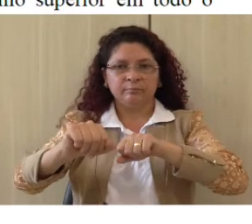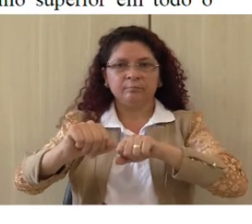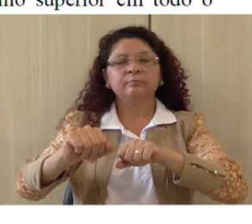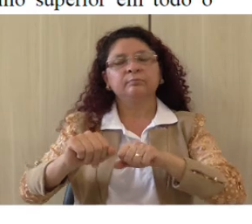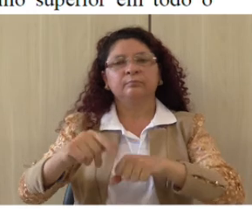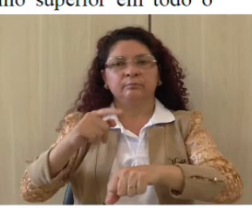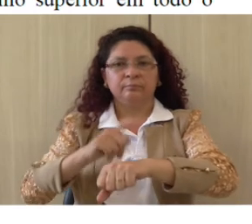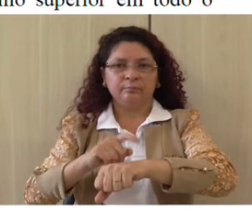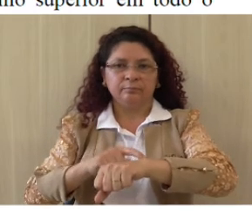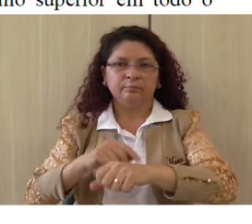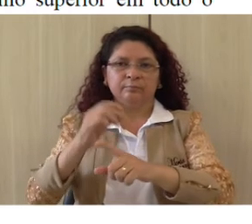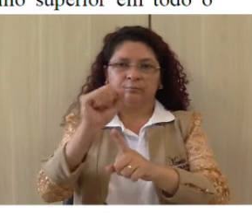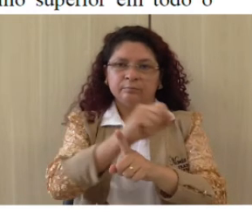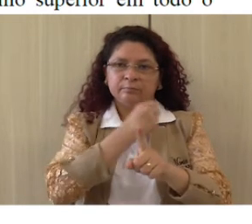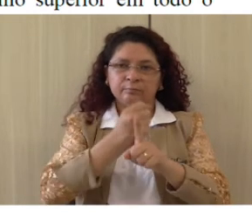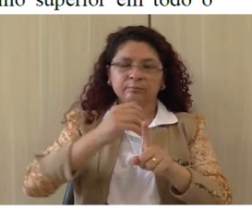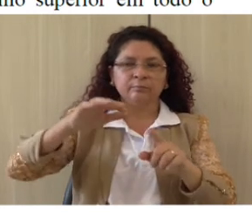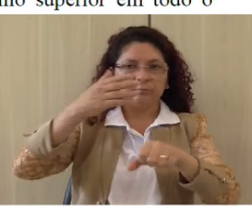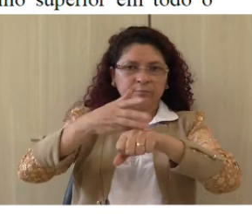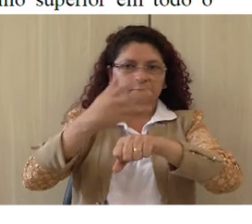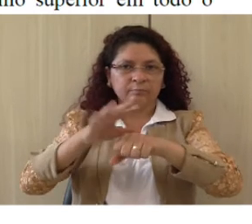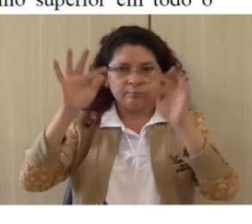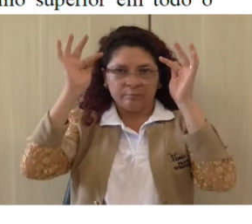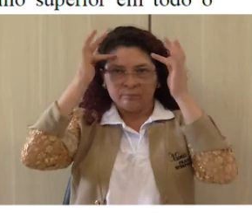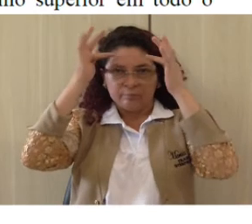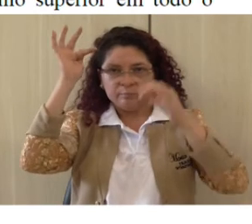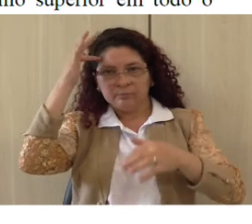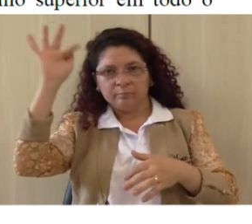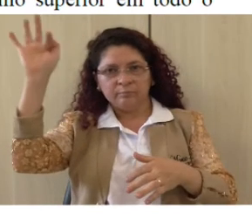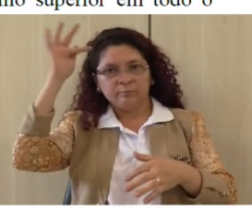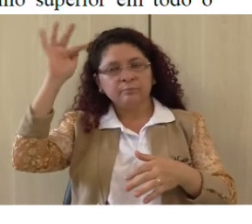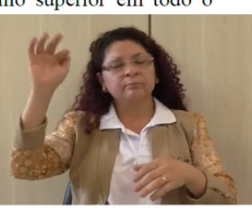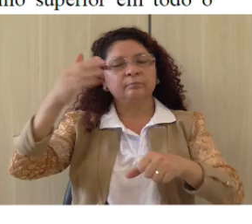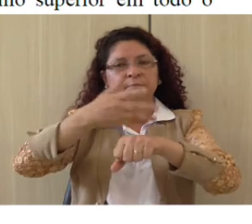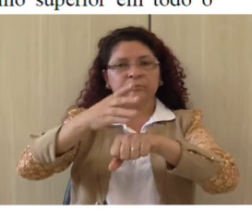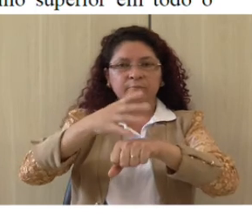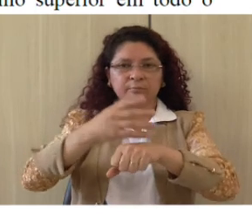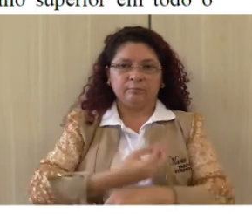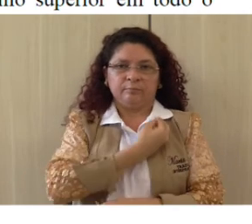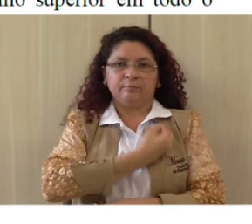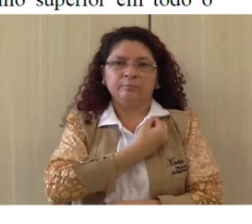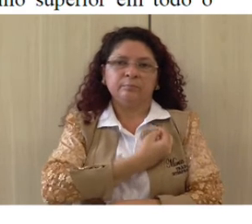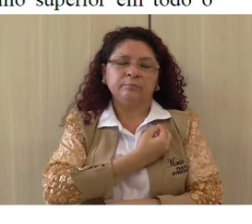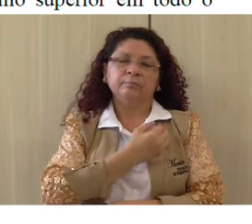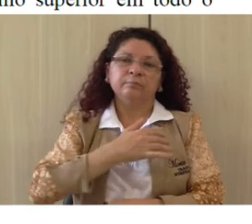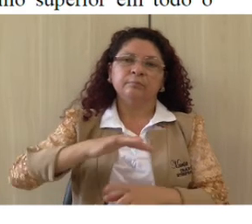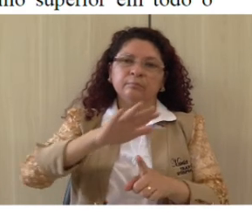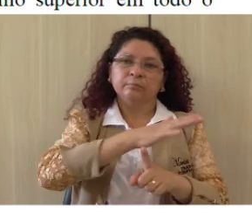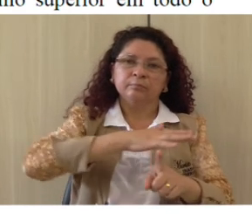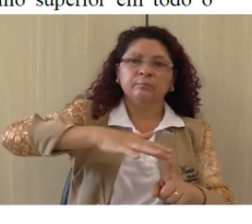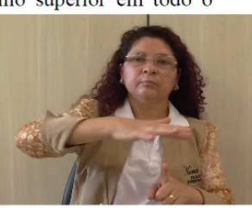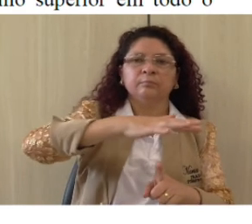tempo comunidade, relação prática, teoria prática, vivenciada pelos educandos, acontece nas comunidades